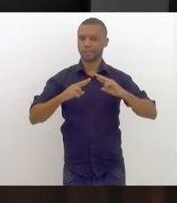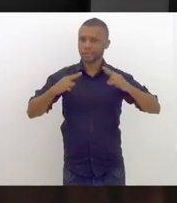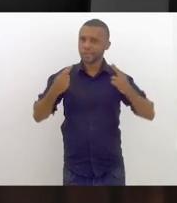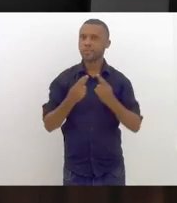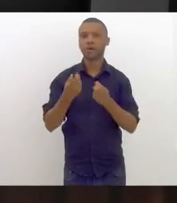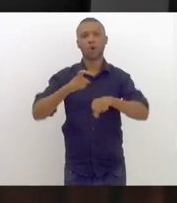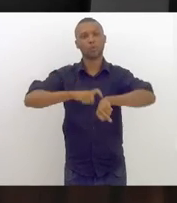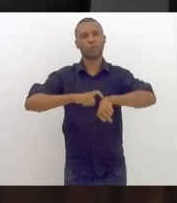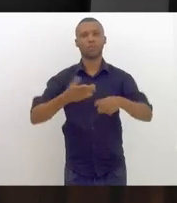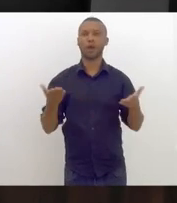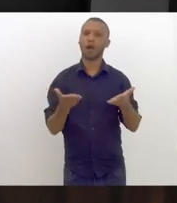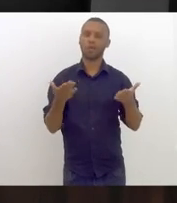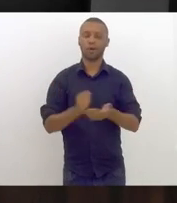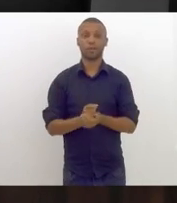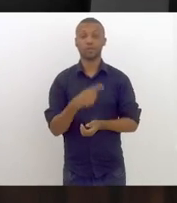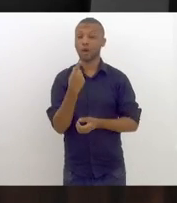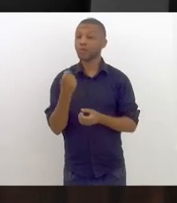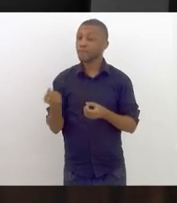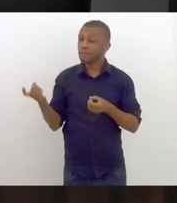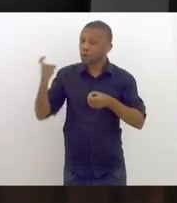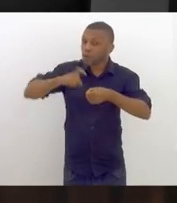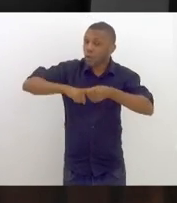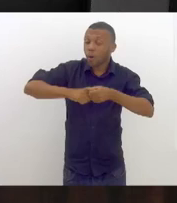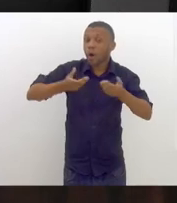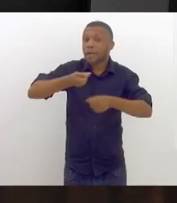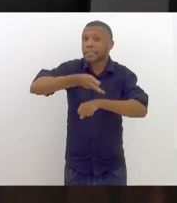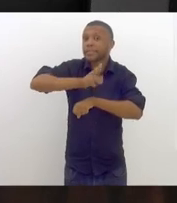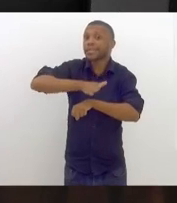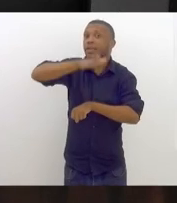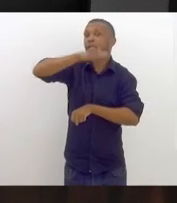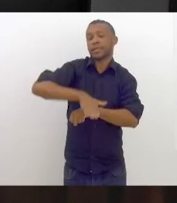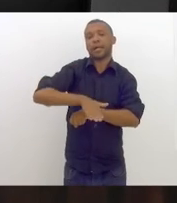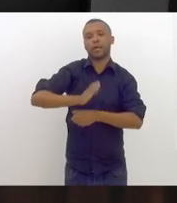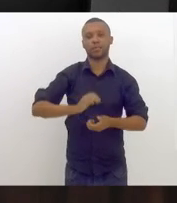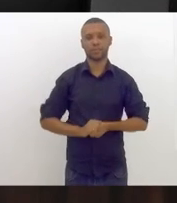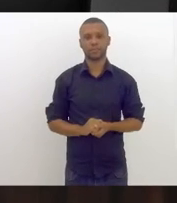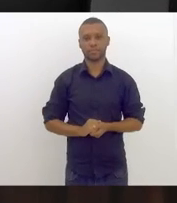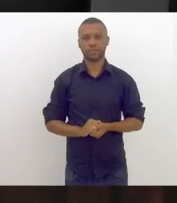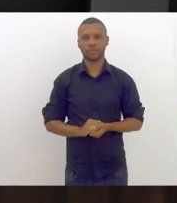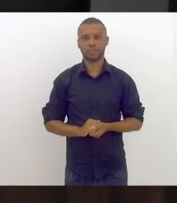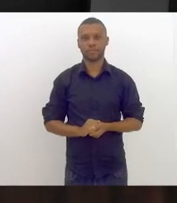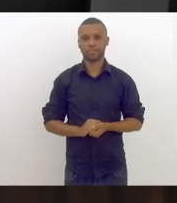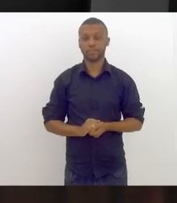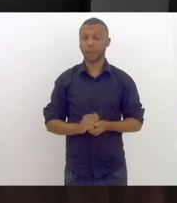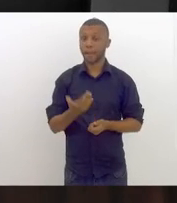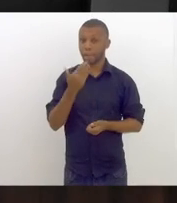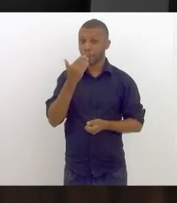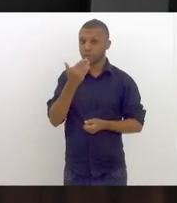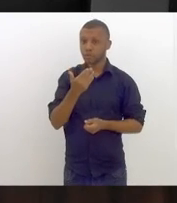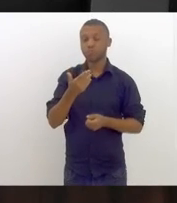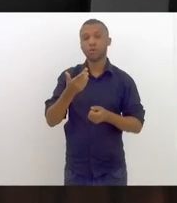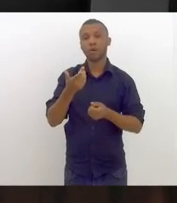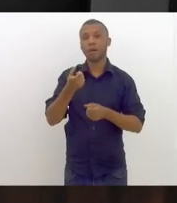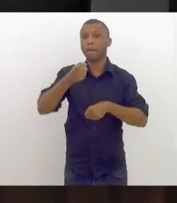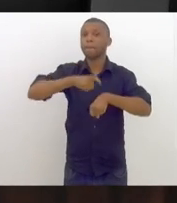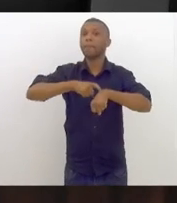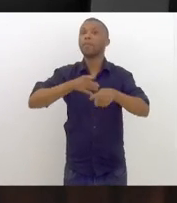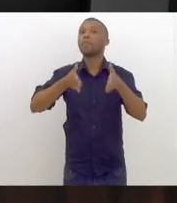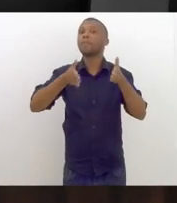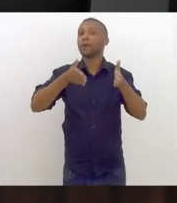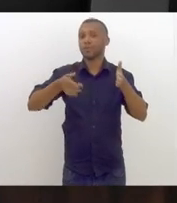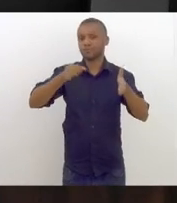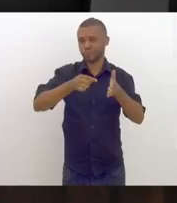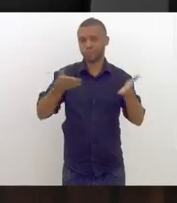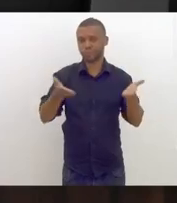sessão retornaremos as 15 horas com a ordem do dia